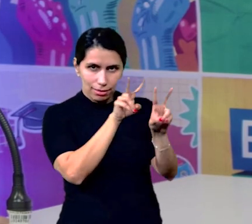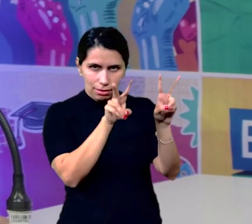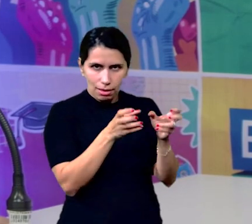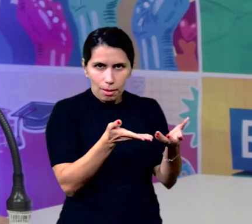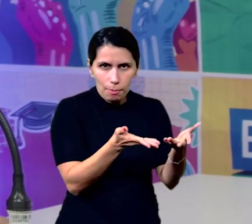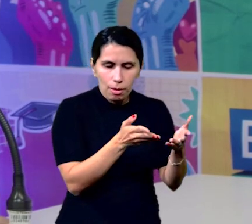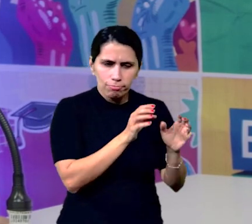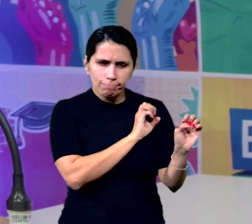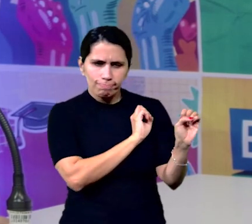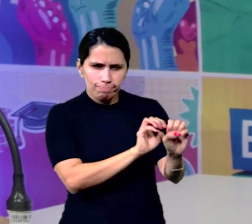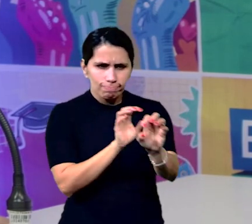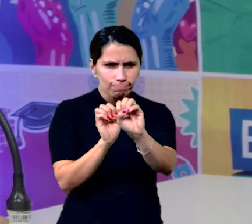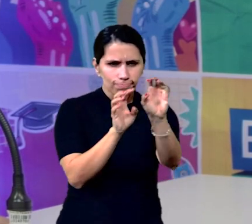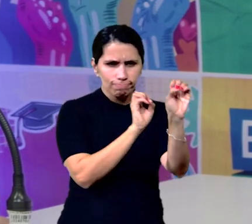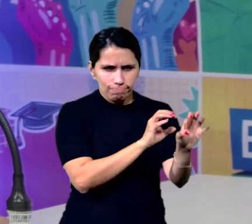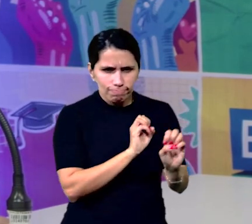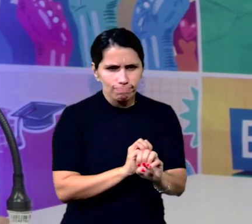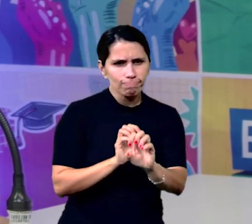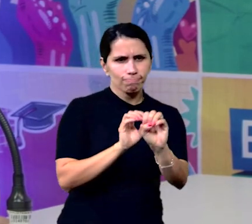tema, né,